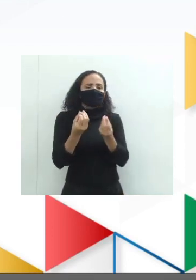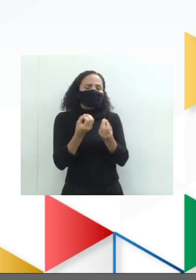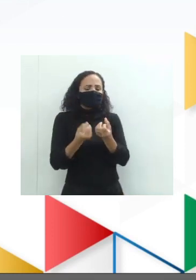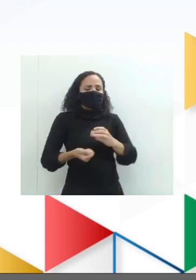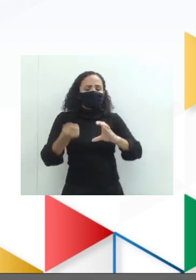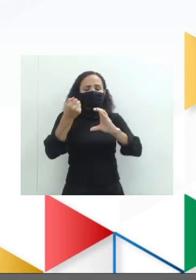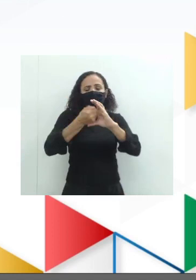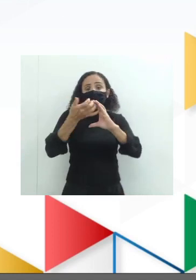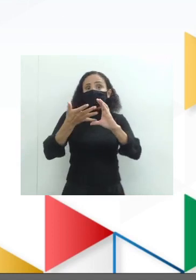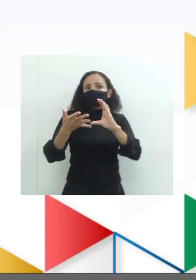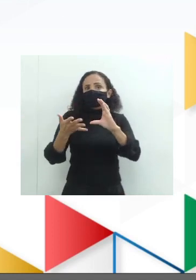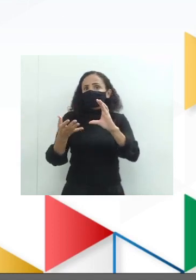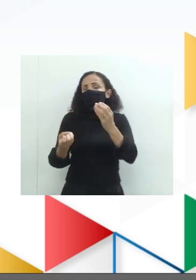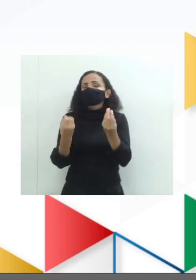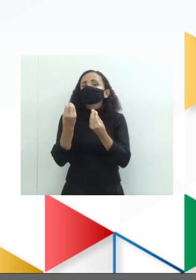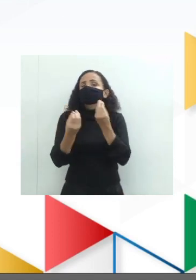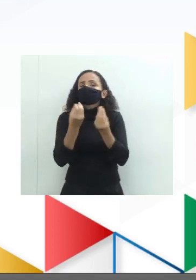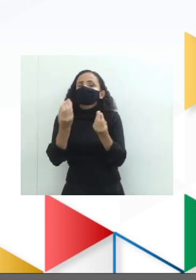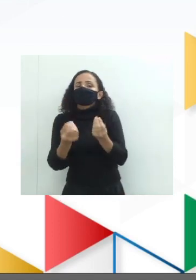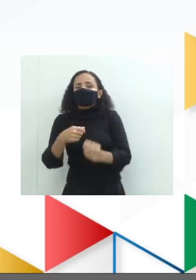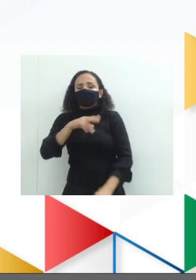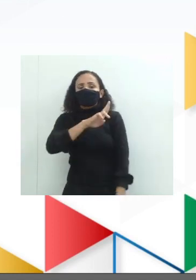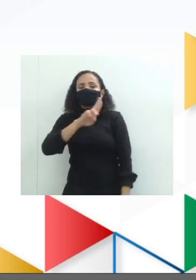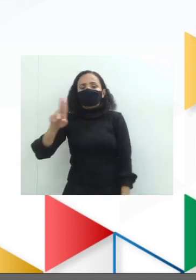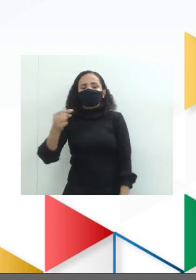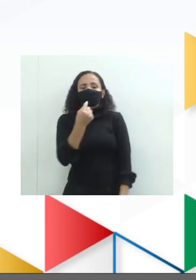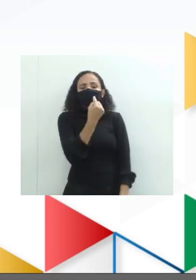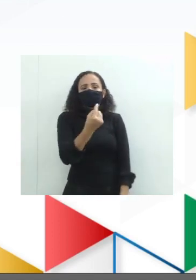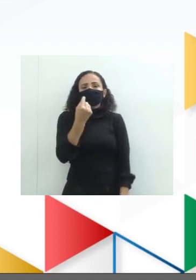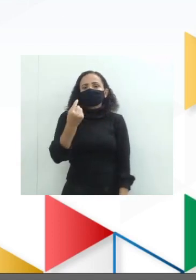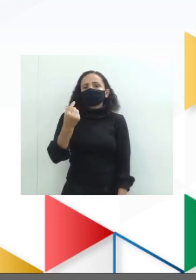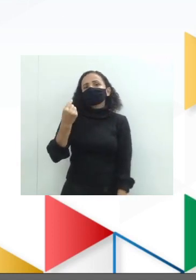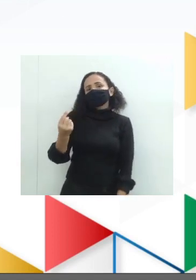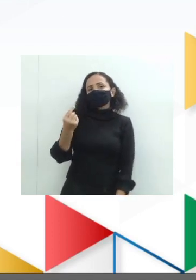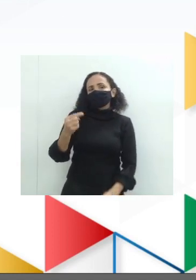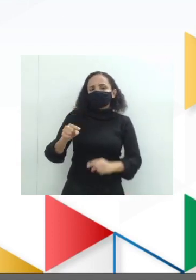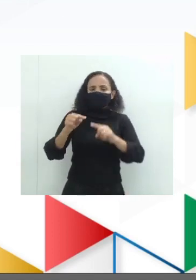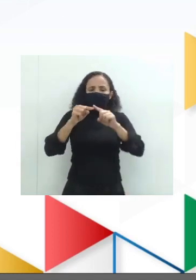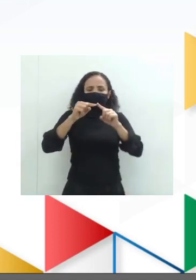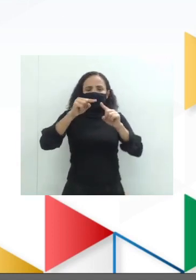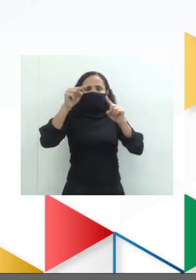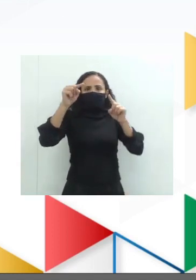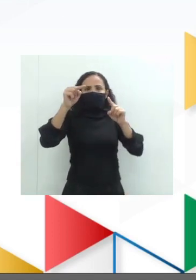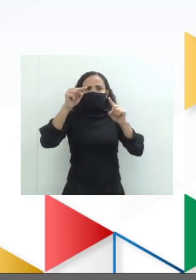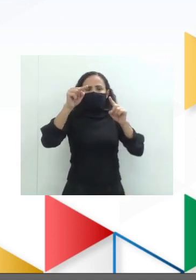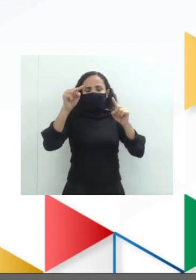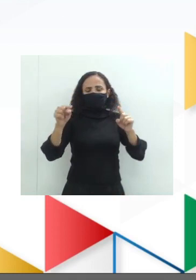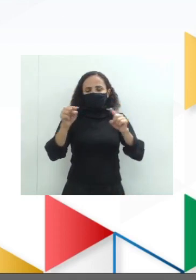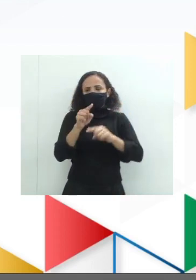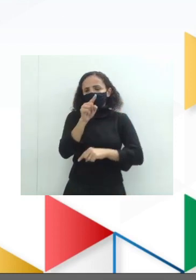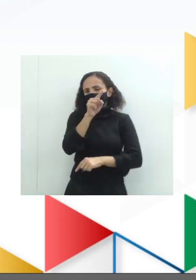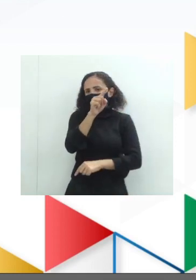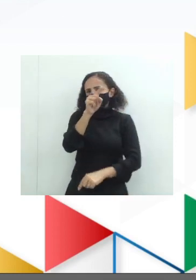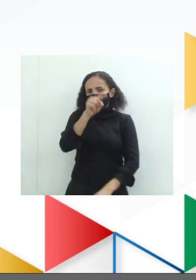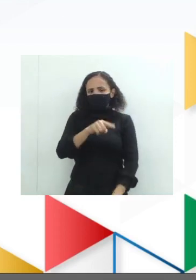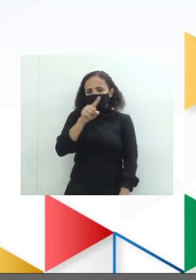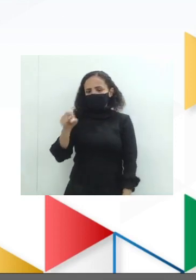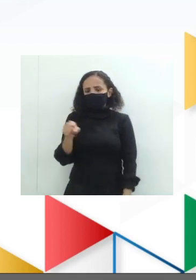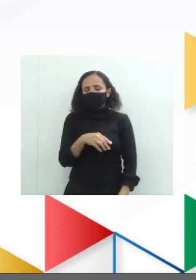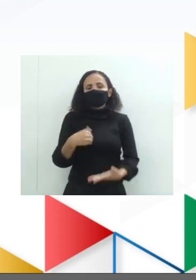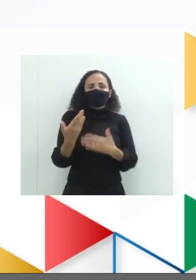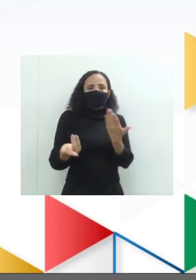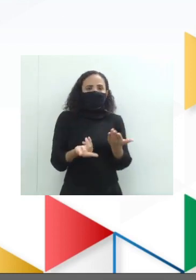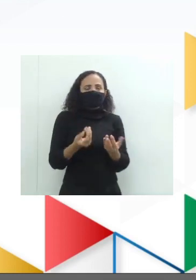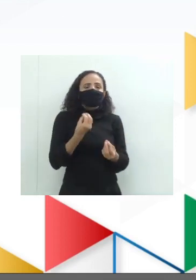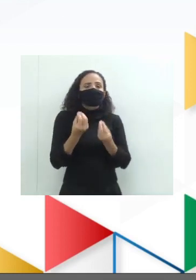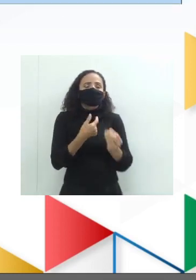triângulos representados na bandeira. Aí você pode classificar quanto ao ângulo e quanto ao lado, tá bom? Fica à vontade. Vamos lá para